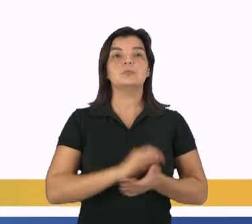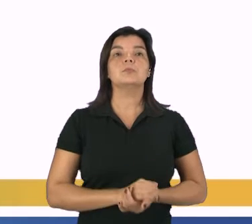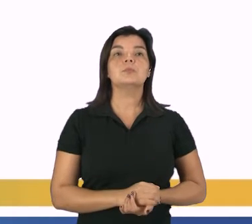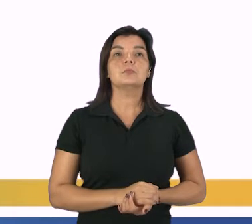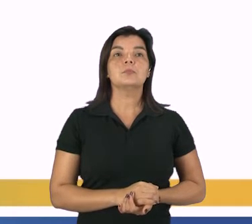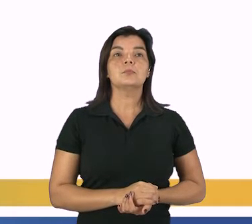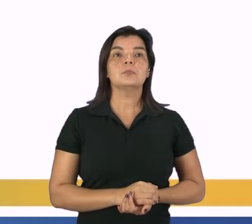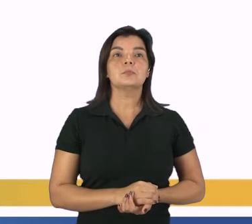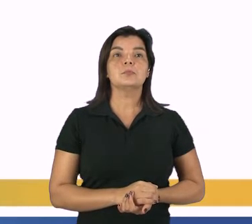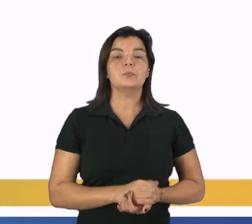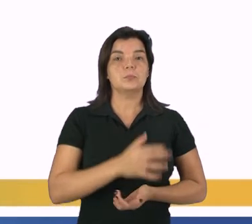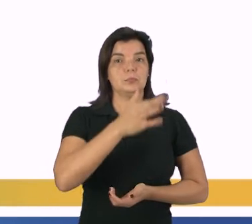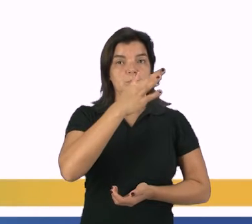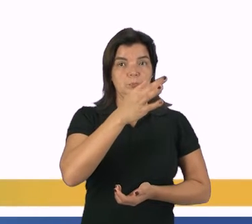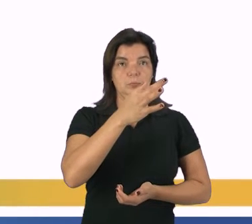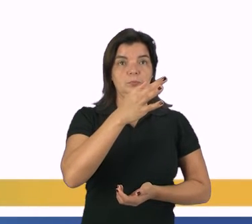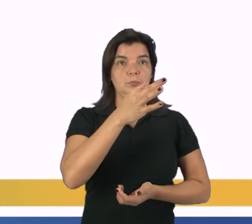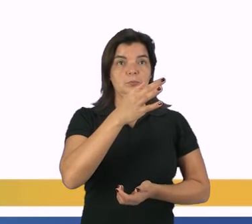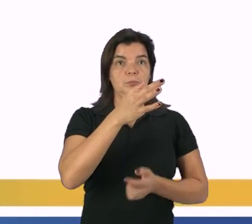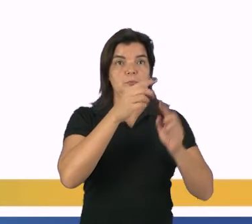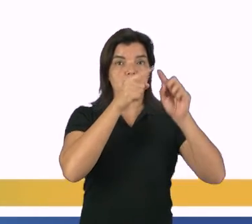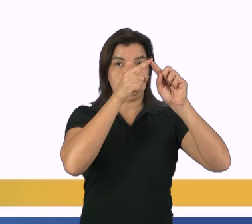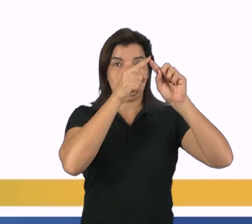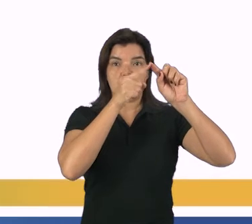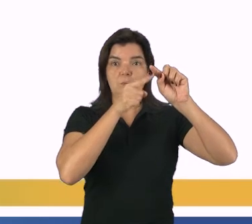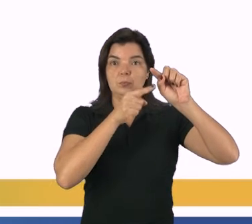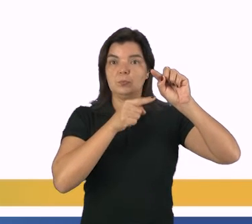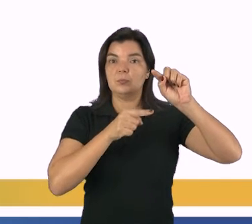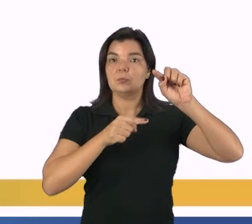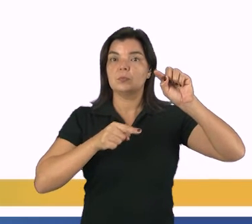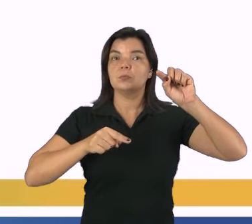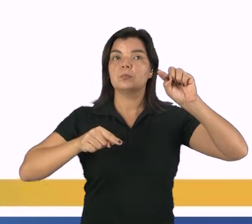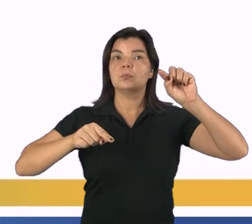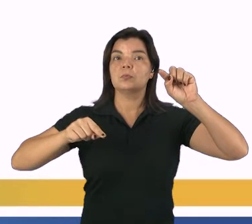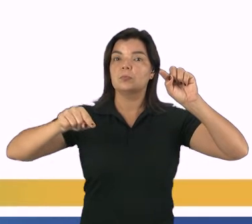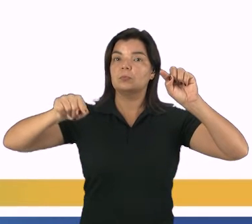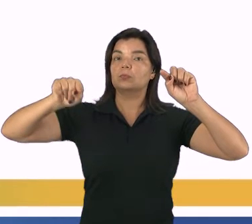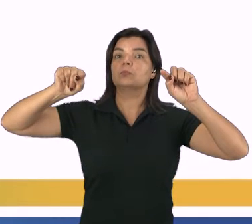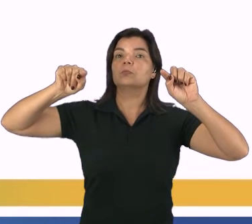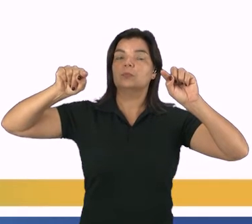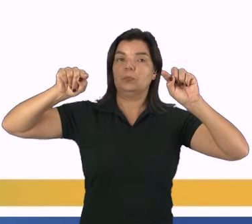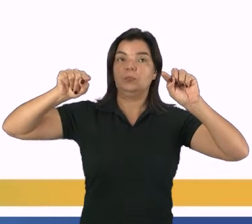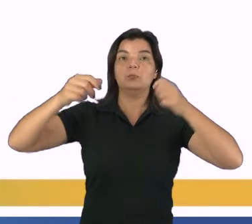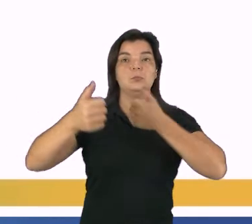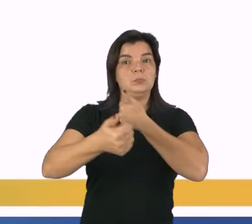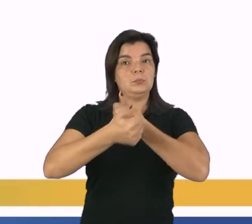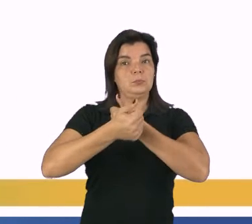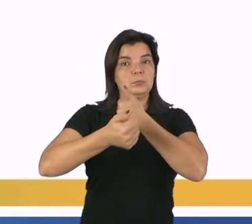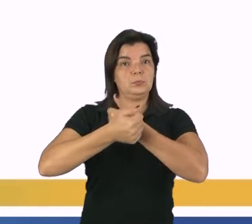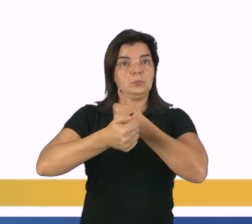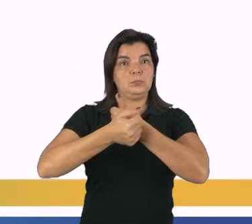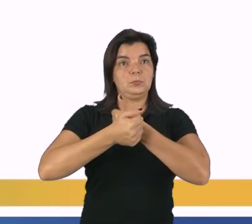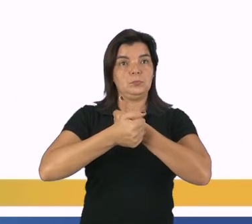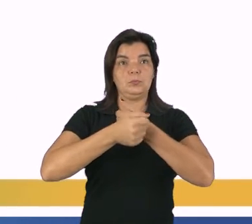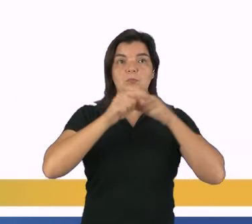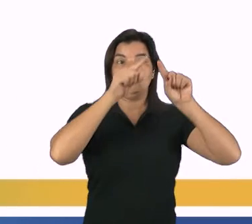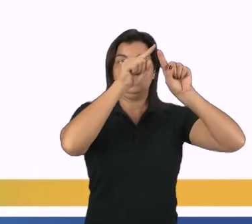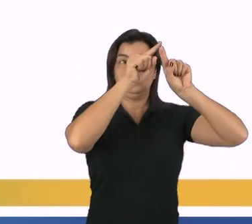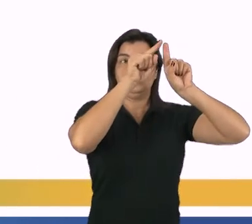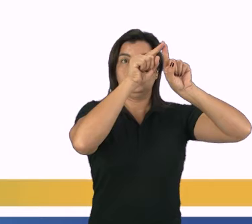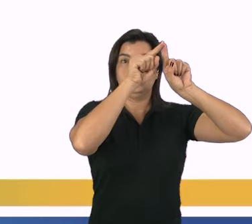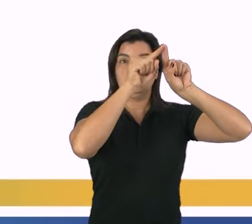F. Só que quando eu dobrei a distância, né, apareceu um fator 4 aqui, ó, um fator de divisão 4. Então, significa que a